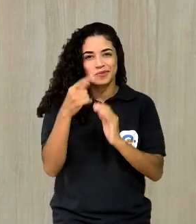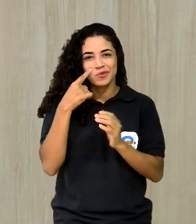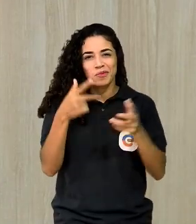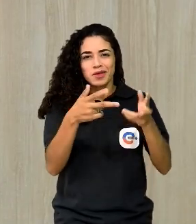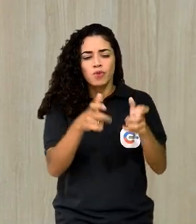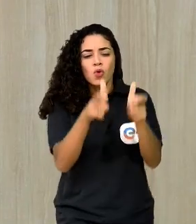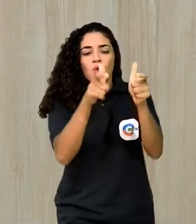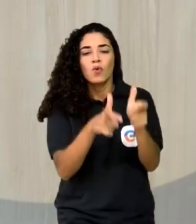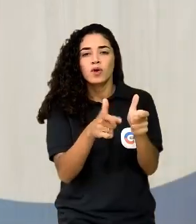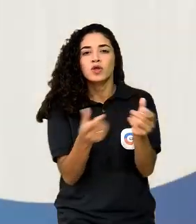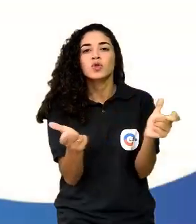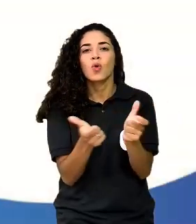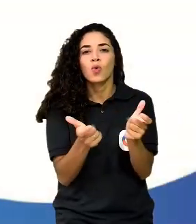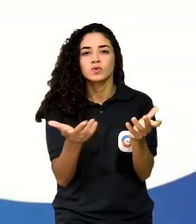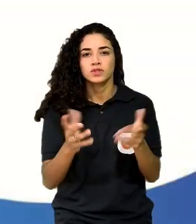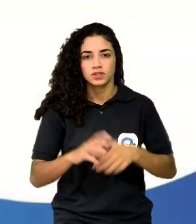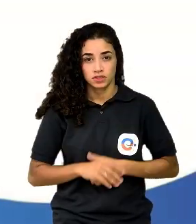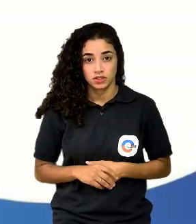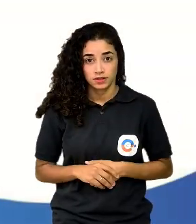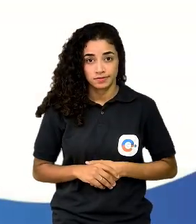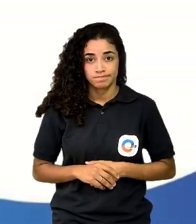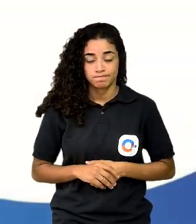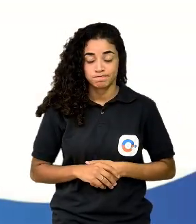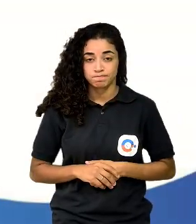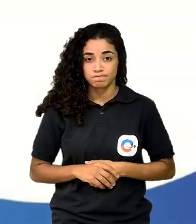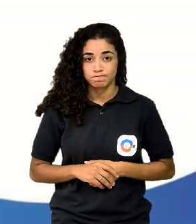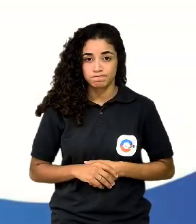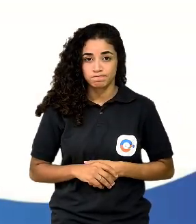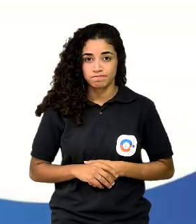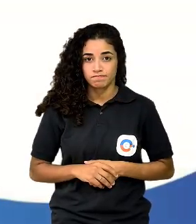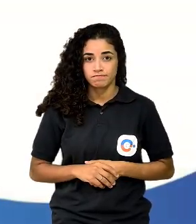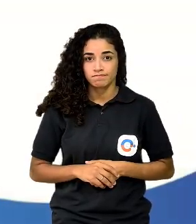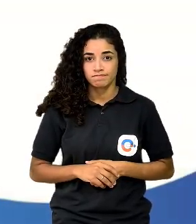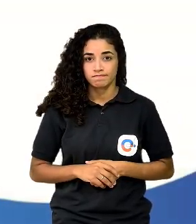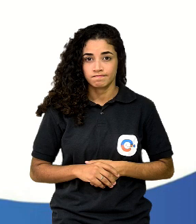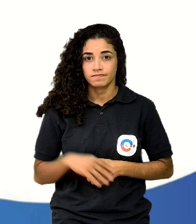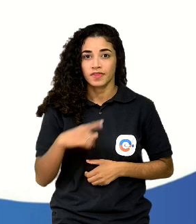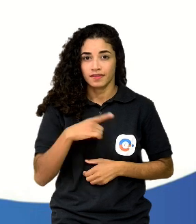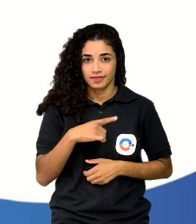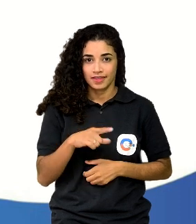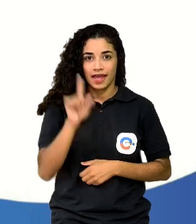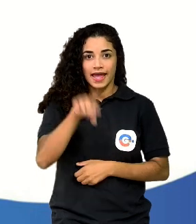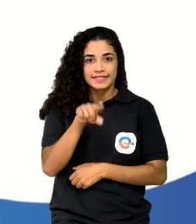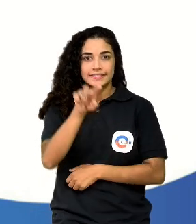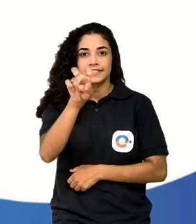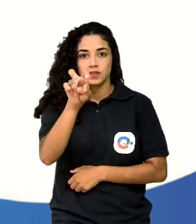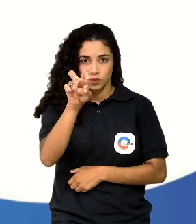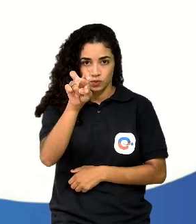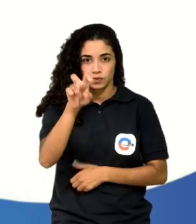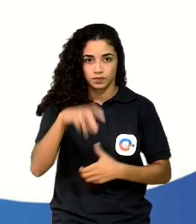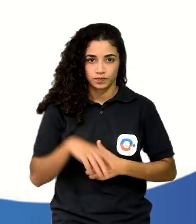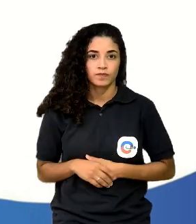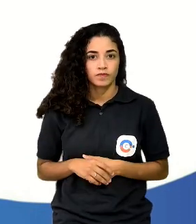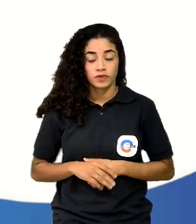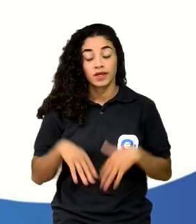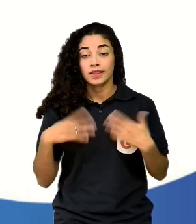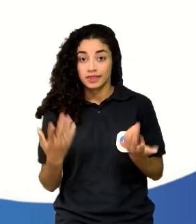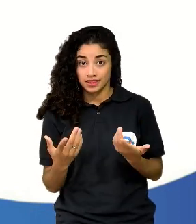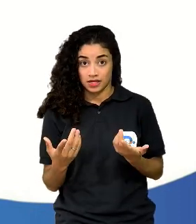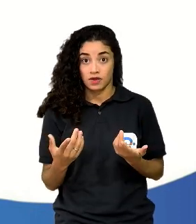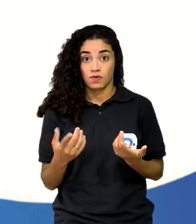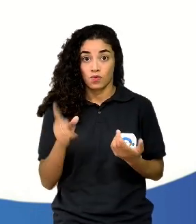deste ponto em relação a Y. Ele está na posição 5. Então, a coordenada